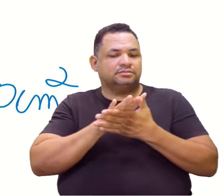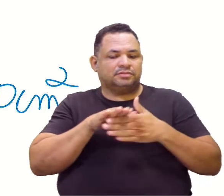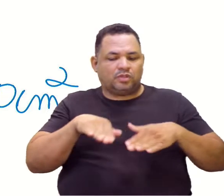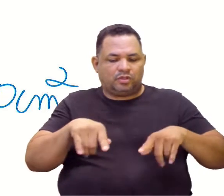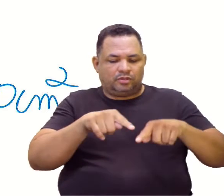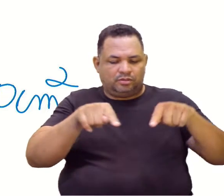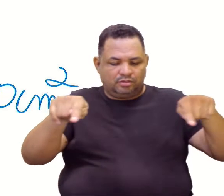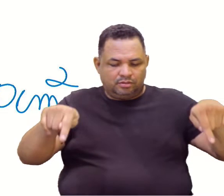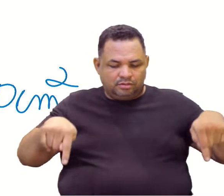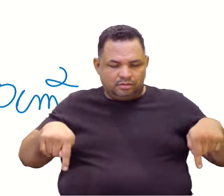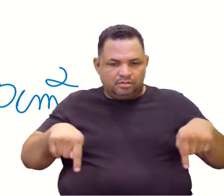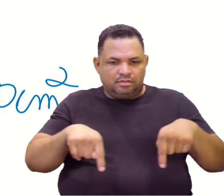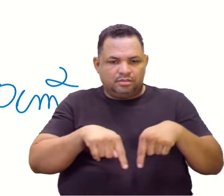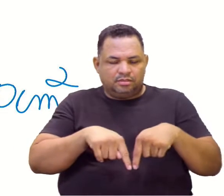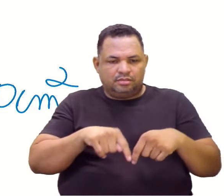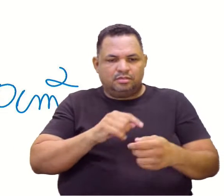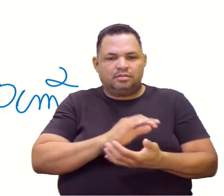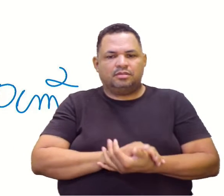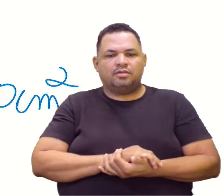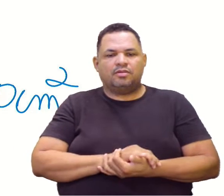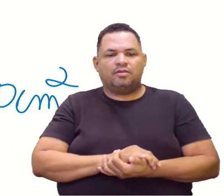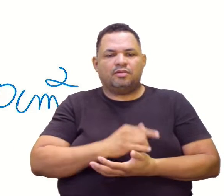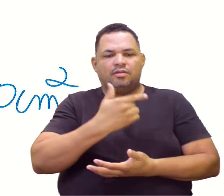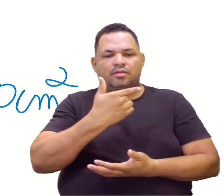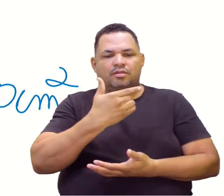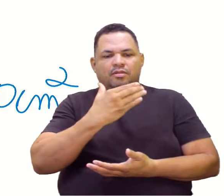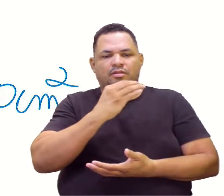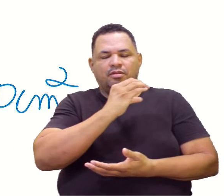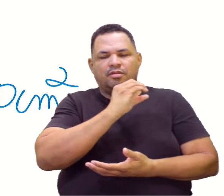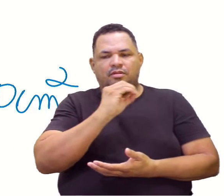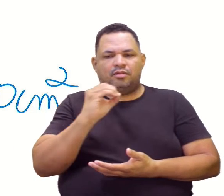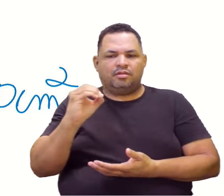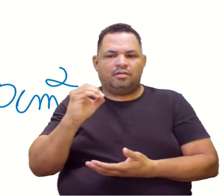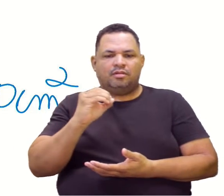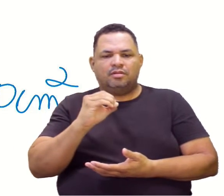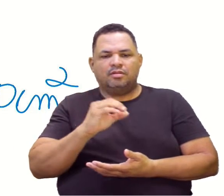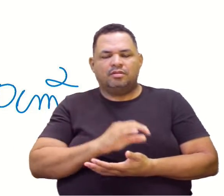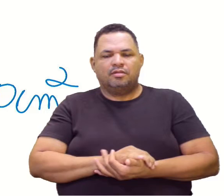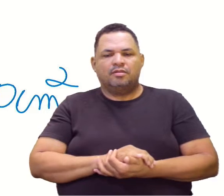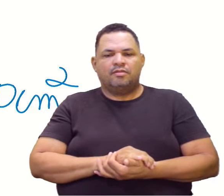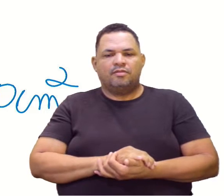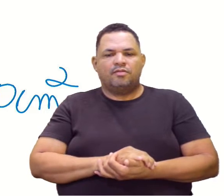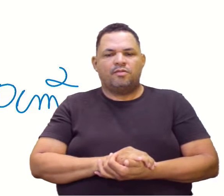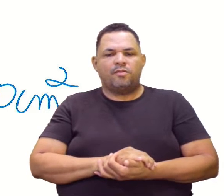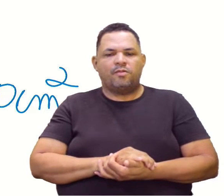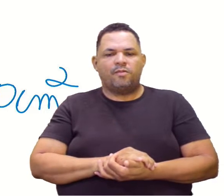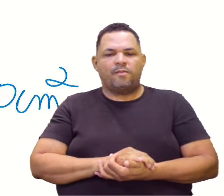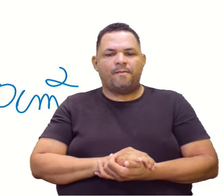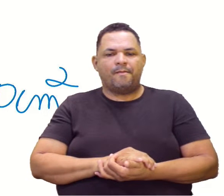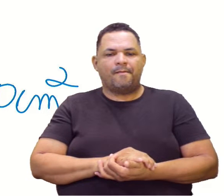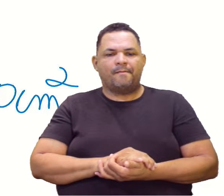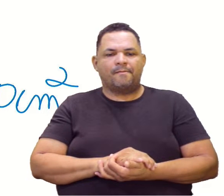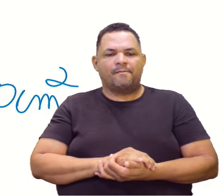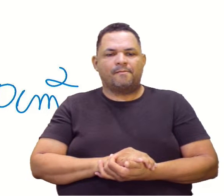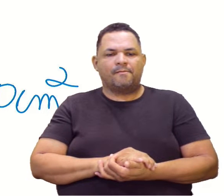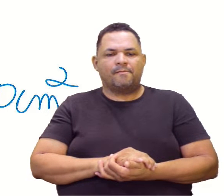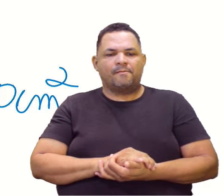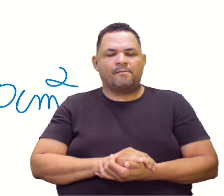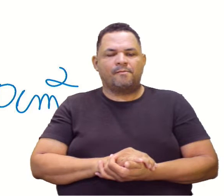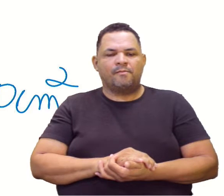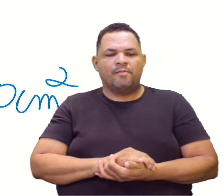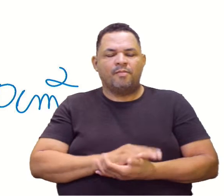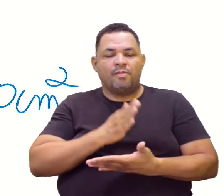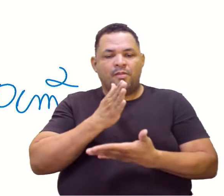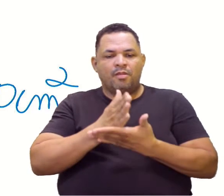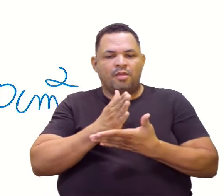gente vai dividir quem? Vai pegar metade de 200 mil, que é 100 mil. 100 mil. Aí divide 100 mil por 50. Uhum. Beleza,